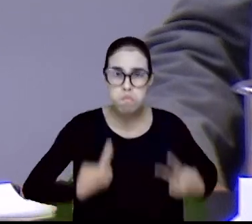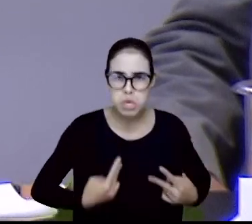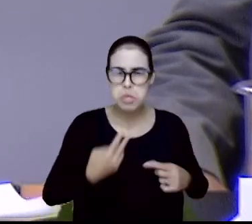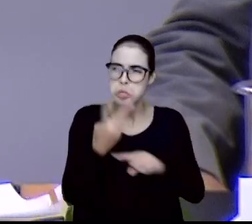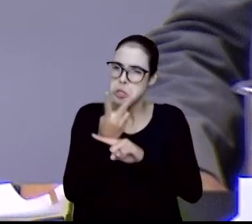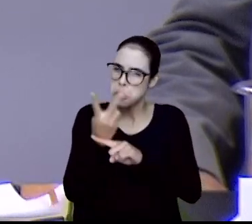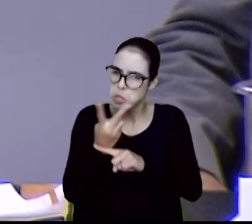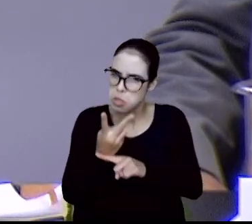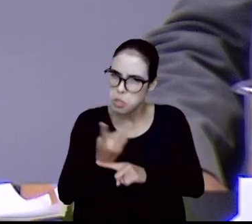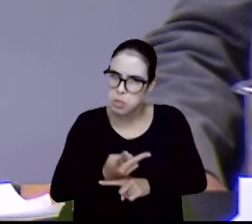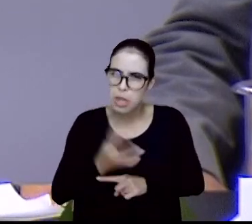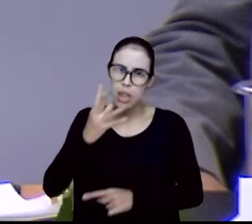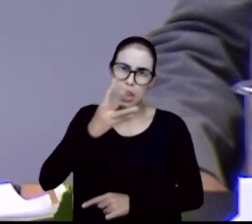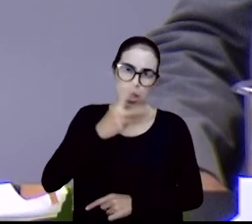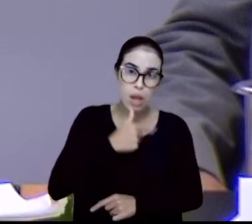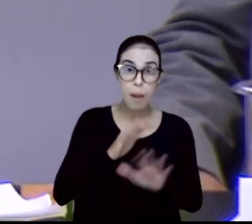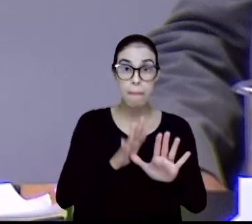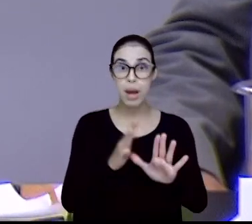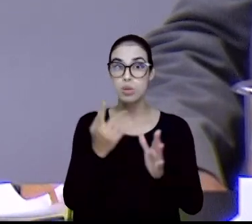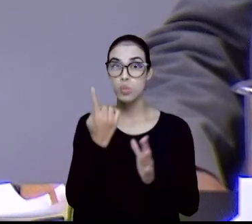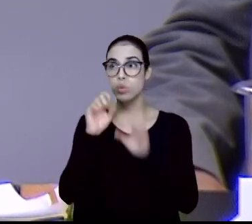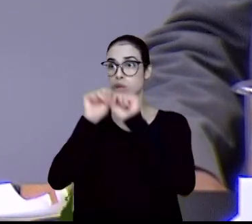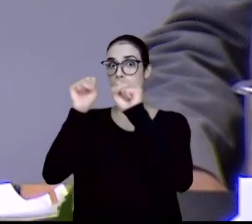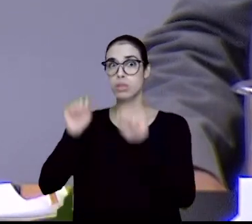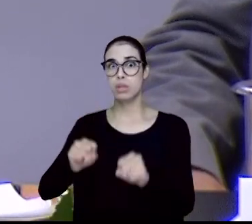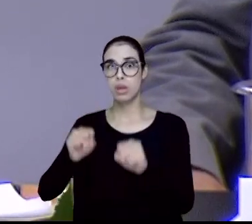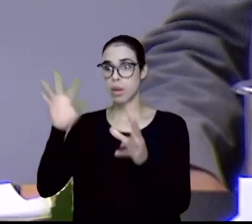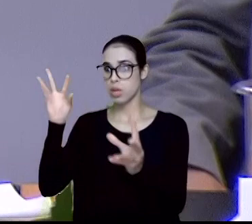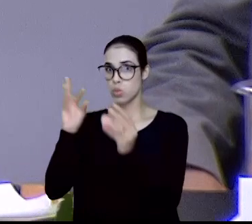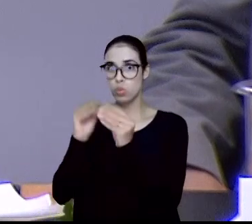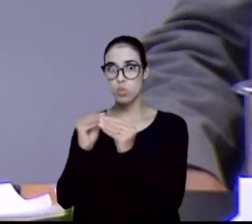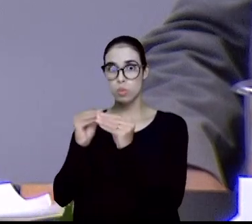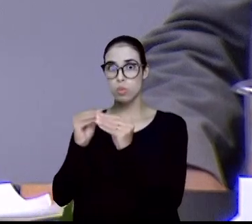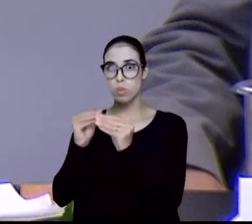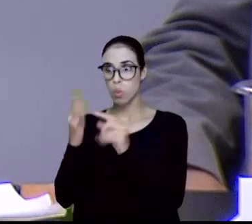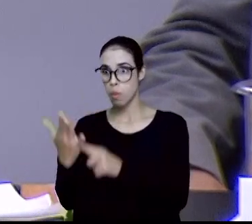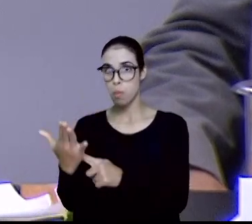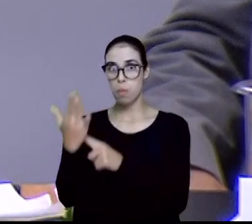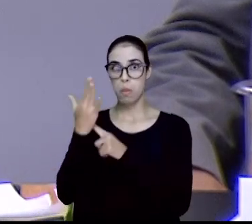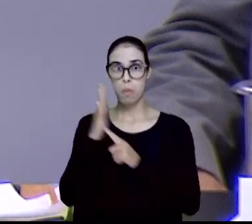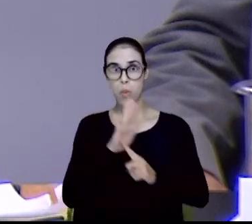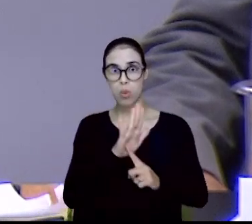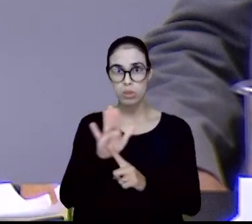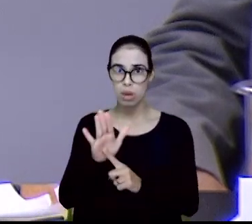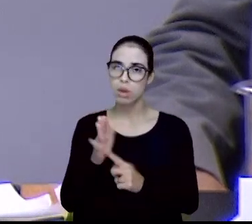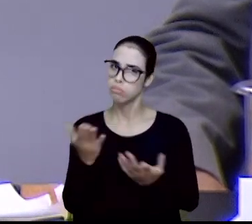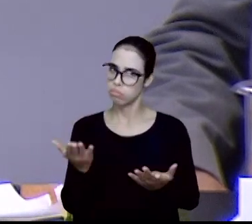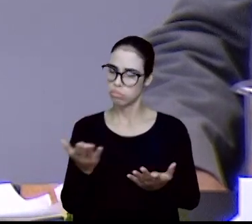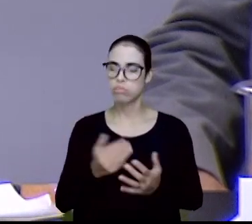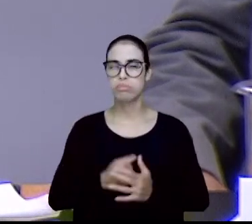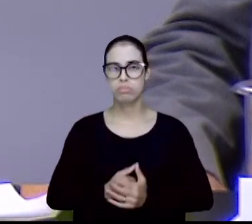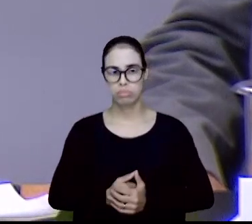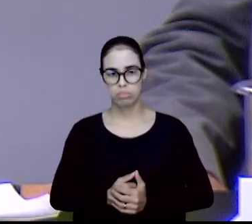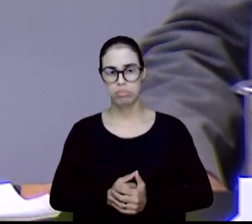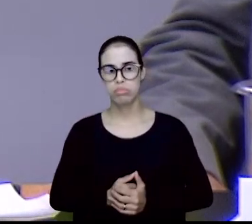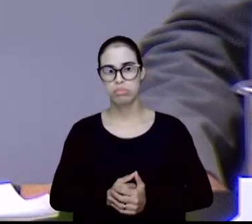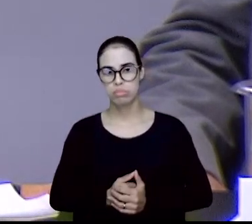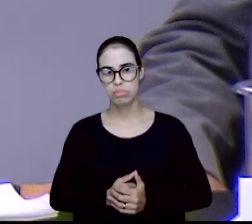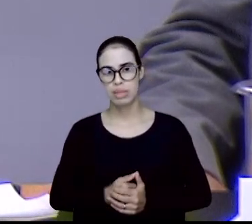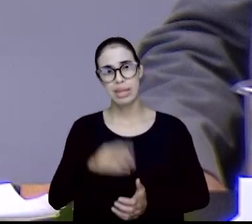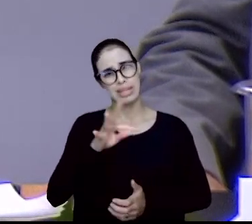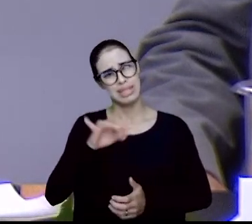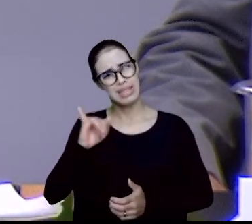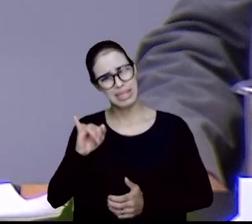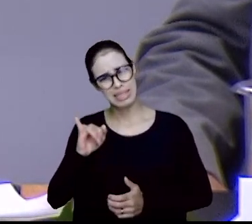ter um resumo do processo. E, em breve, é porque tudo em TI custa muito